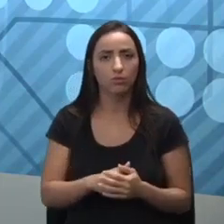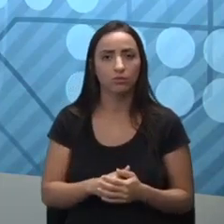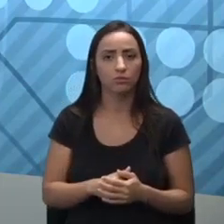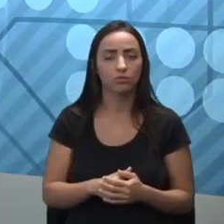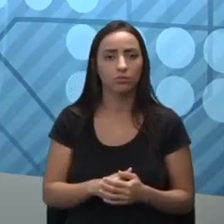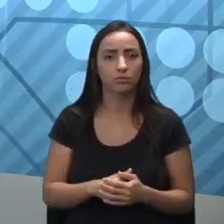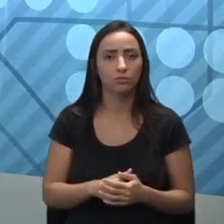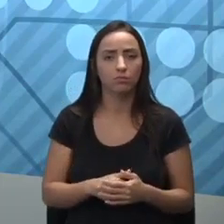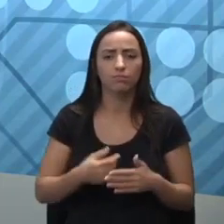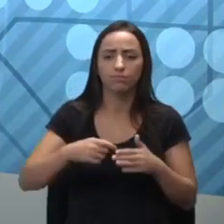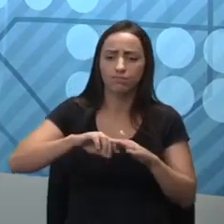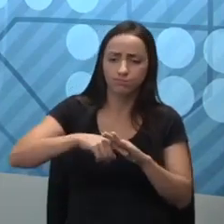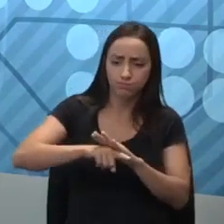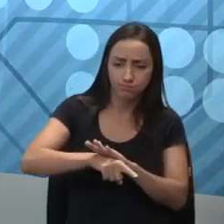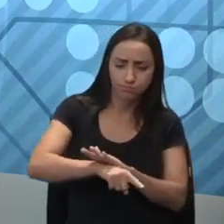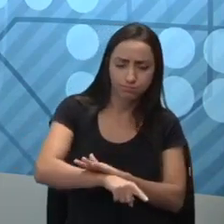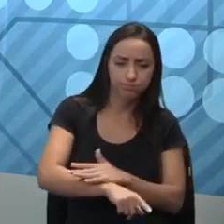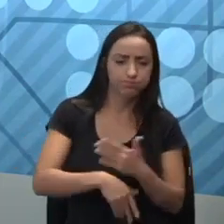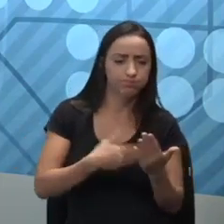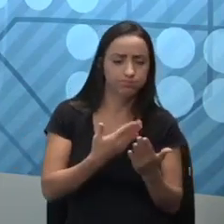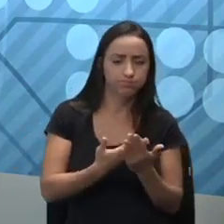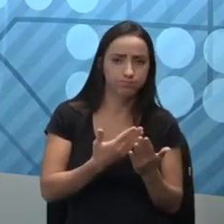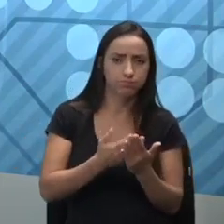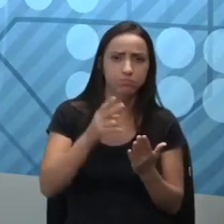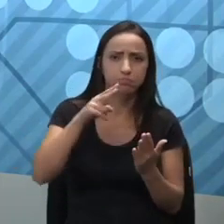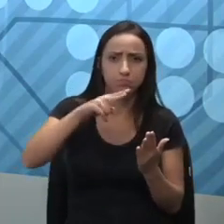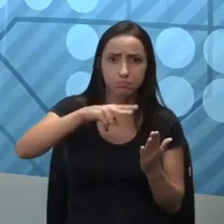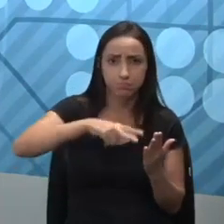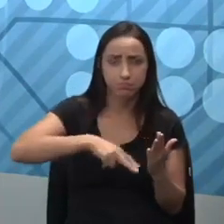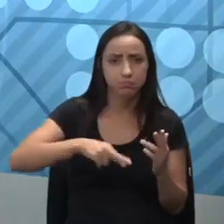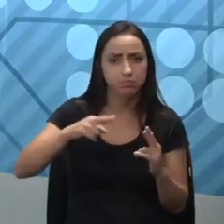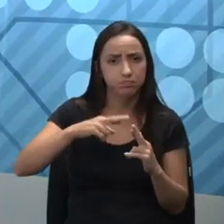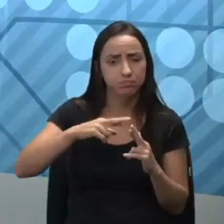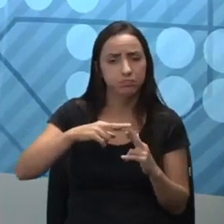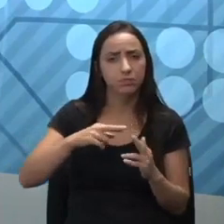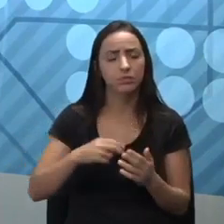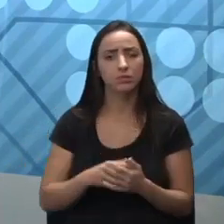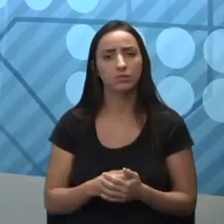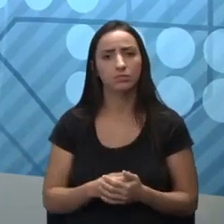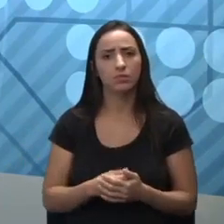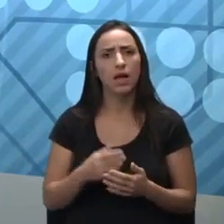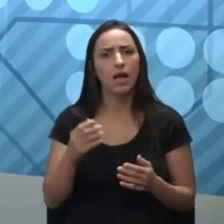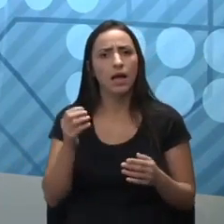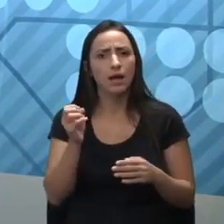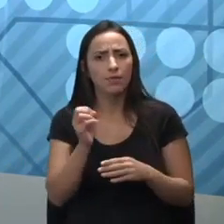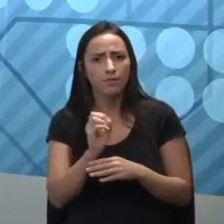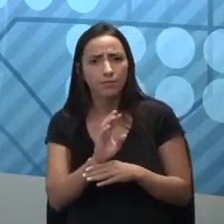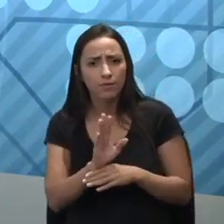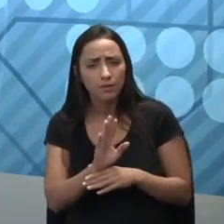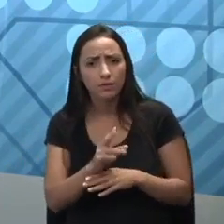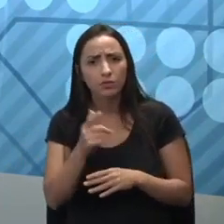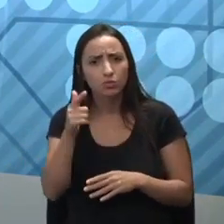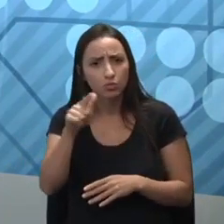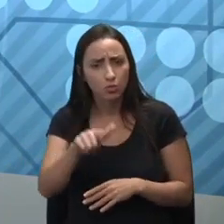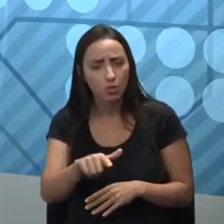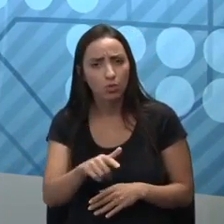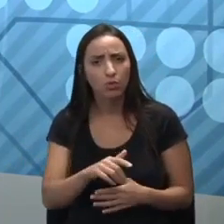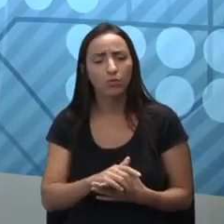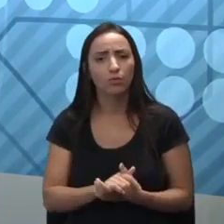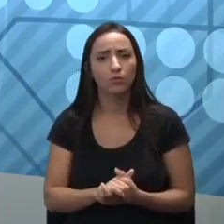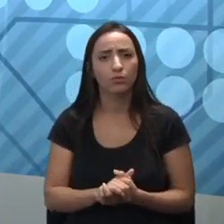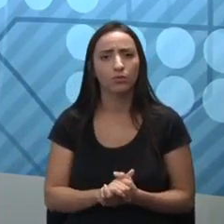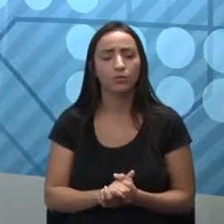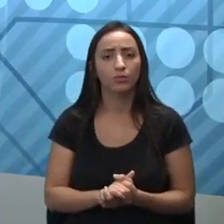num aprofundamento, faça as leituras sugeridas, assistam novamente o web aula, ok?